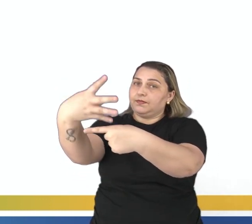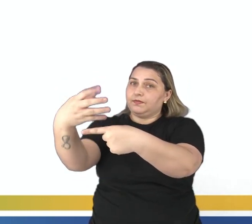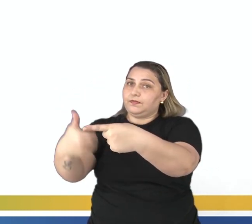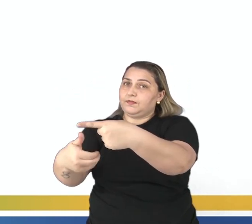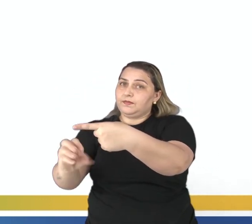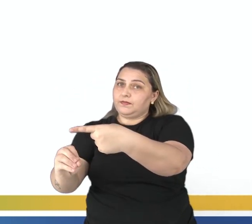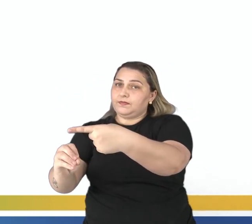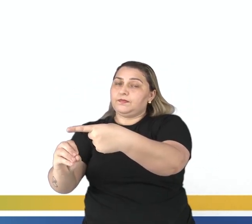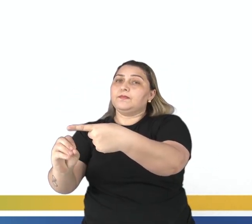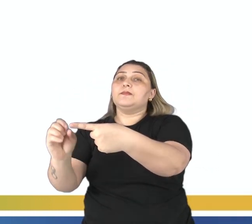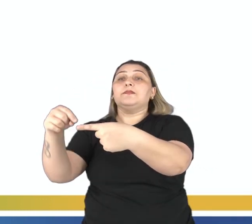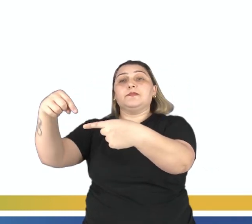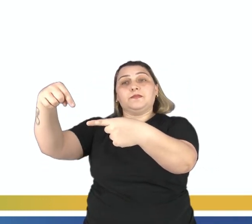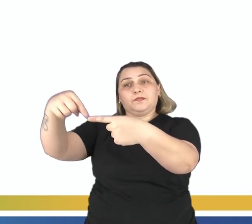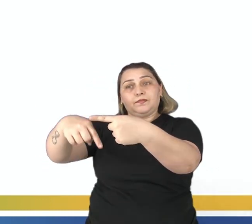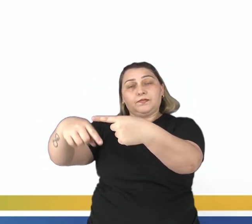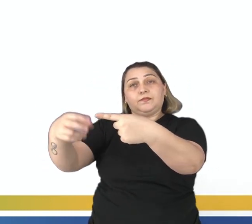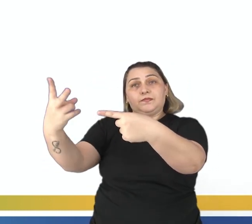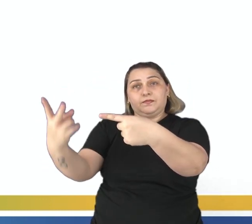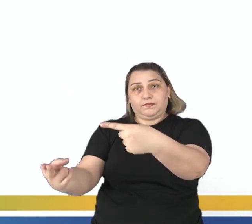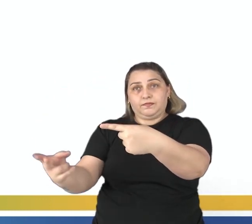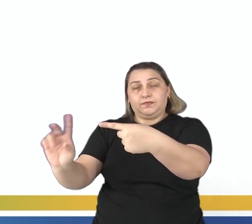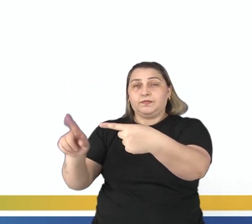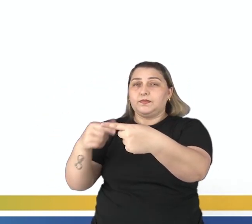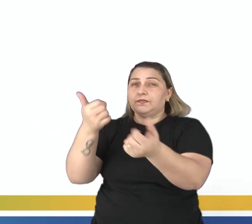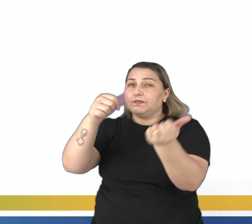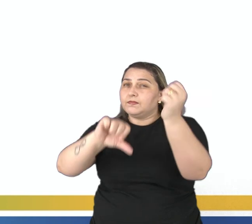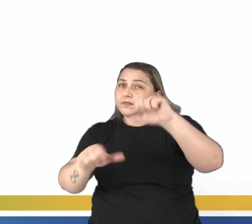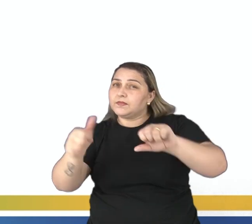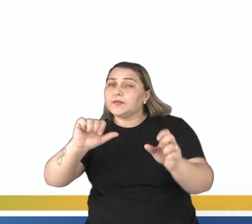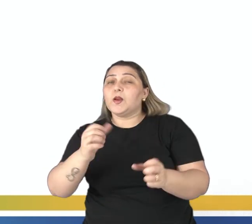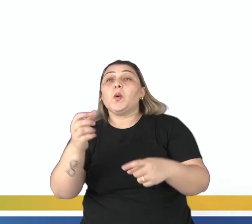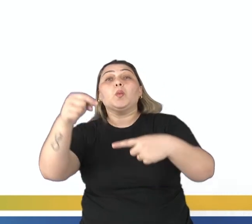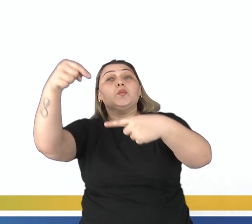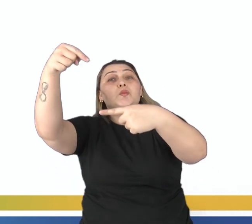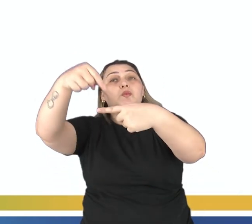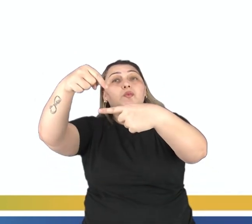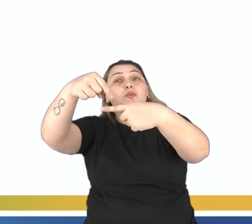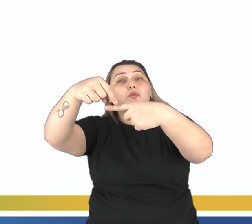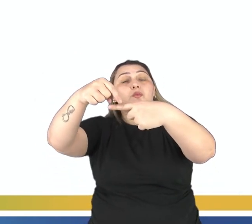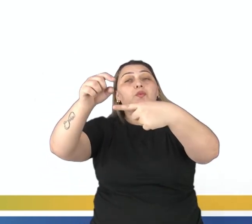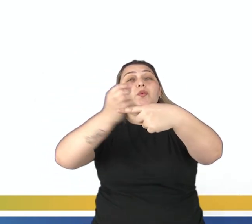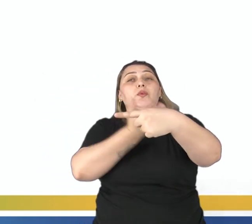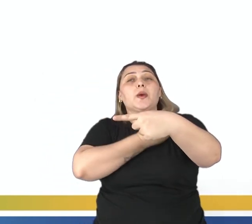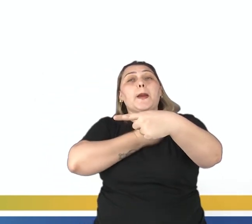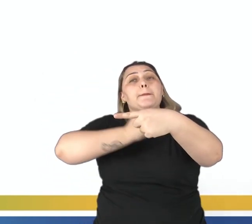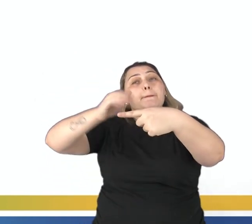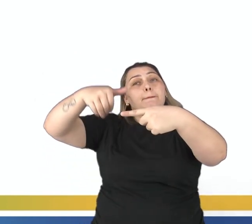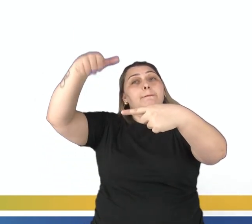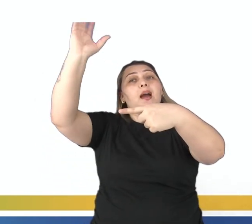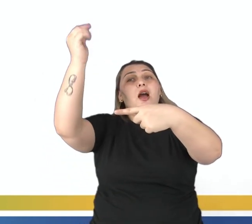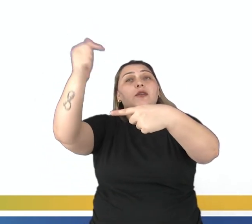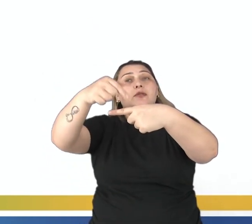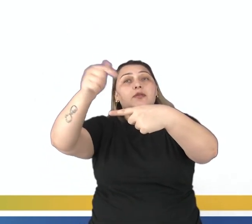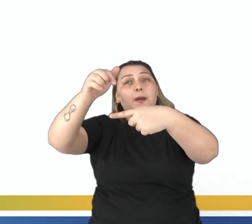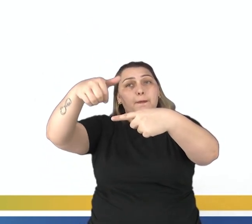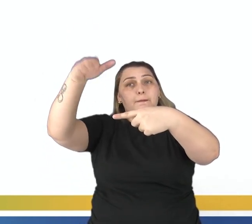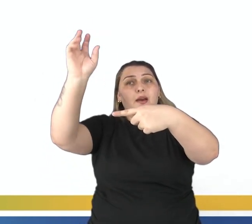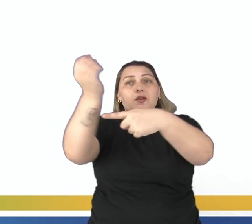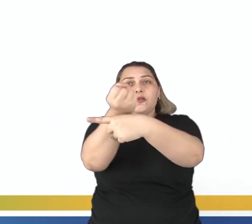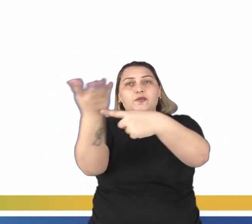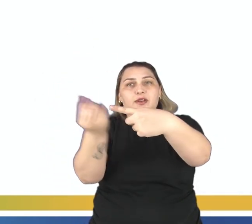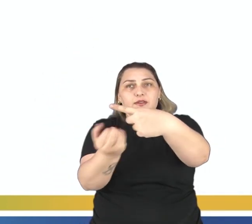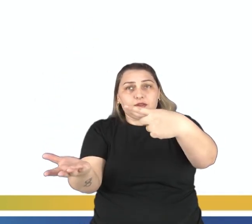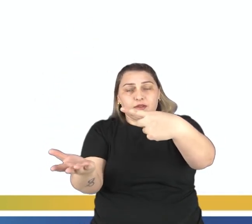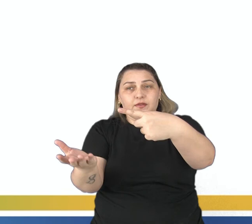4/10. Então, os denominadores são iguais, então nós vamos analisar os numeradores. Quem possui o maior numerador será a maior